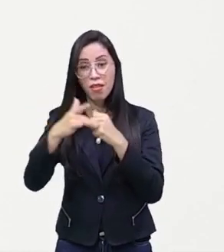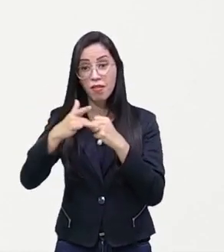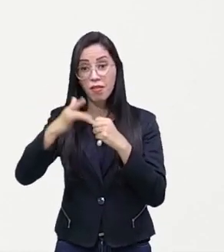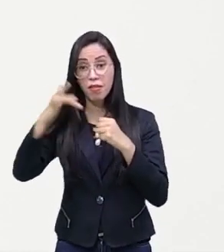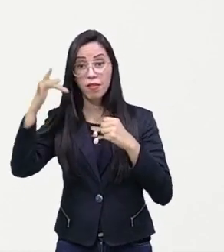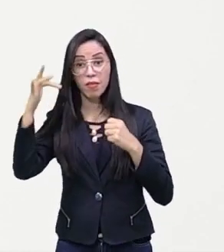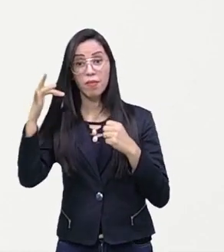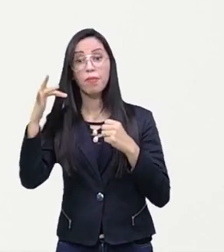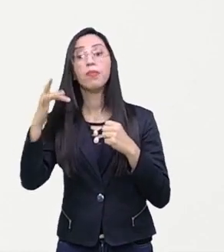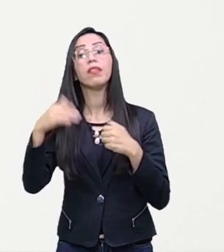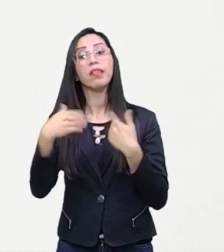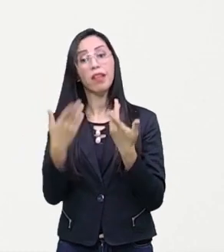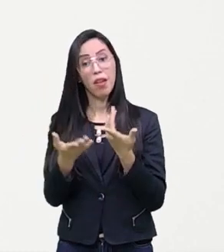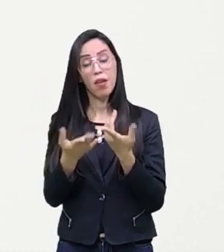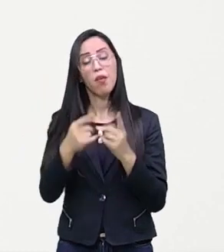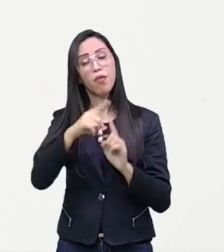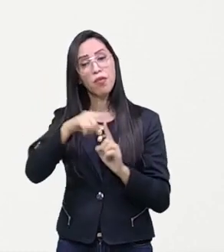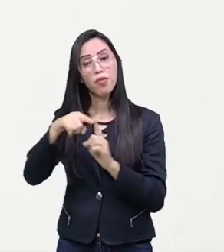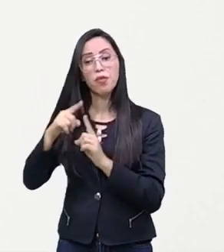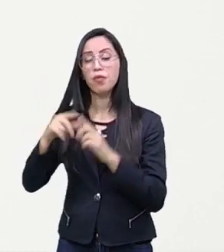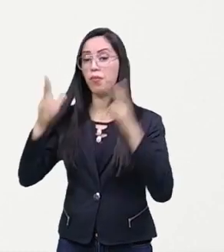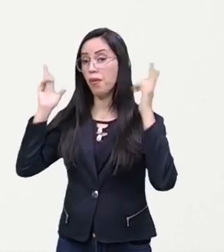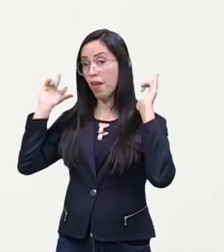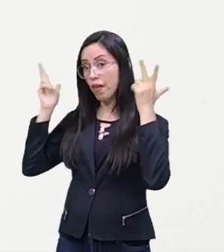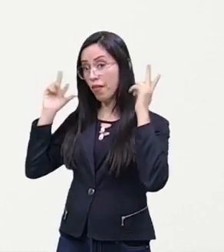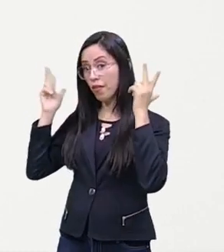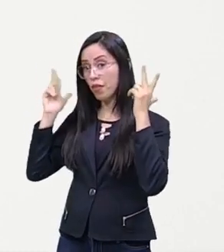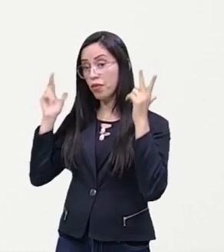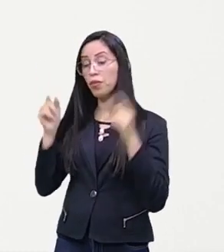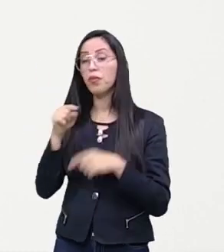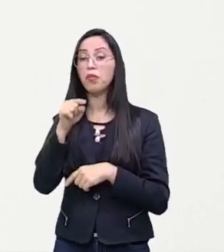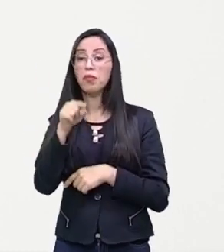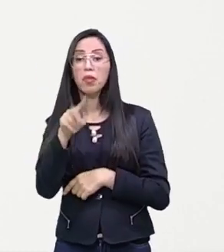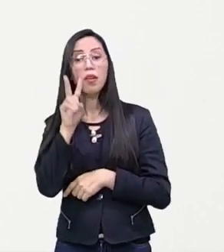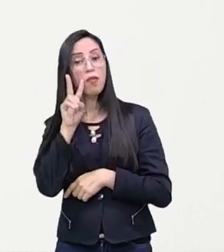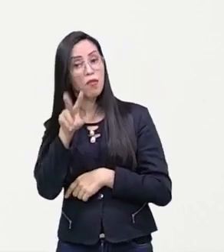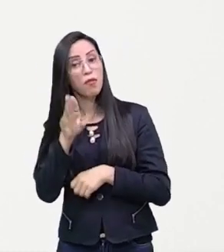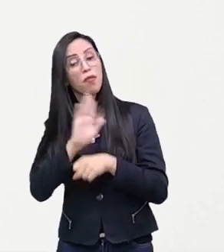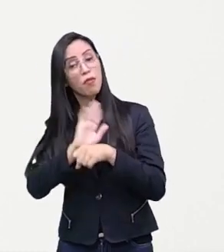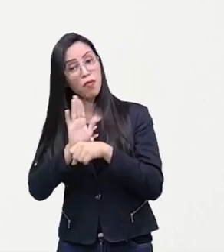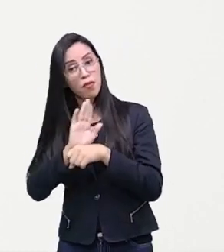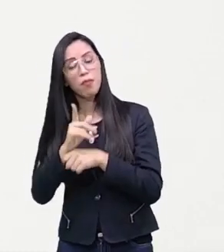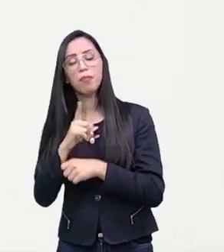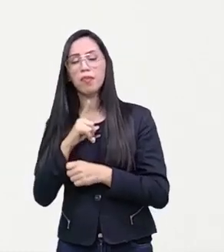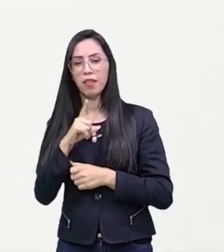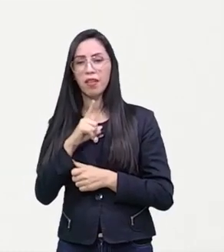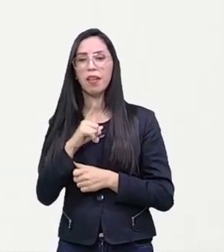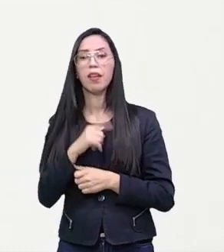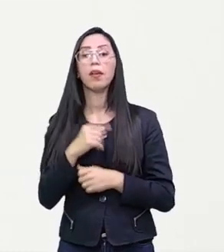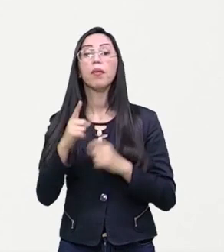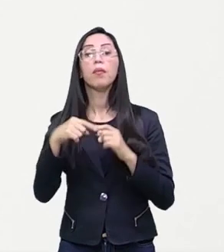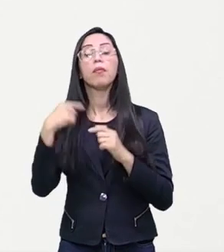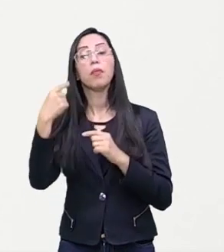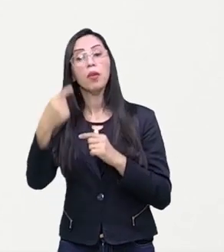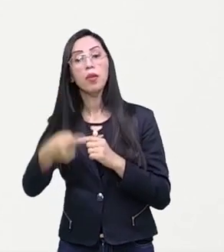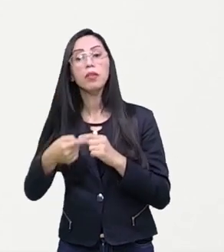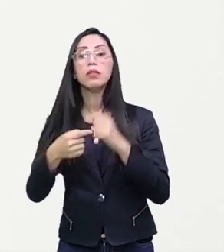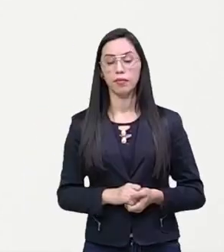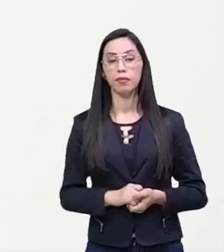aventura. Olha que bacana, não é verdade? Quem nunca assistiu aí um filme de aventura? Vamos para o próximo.